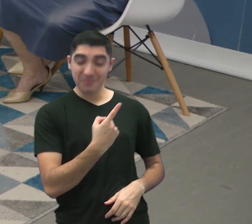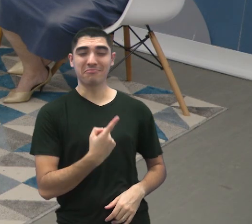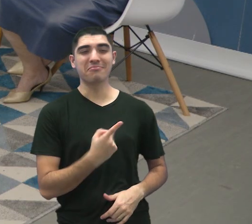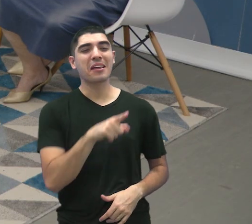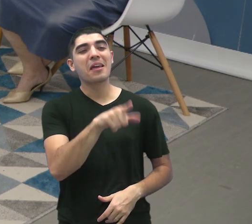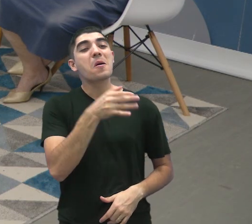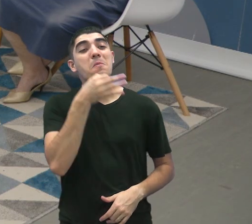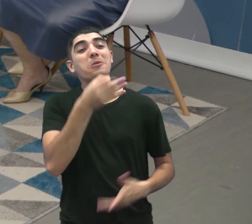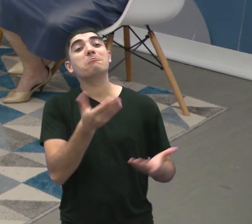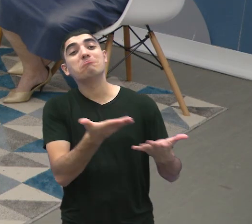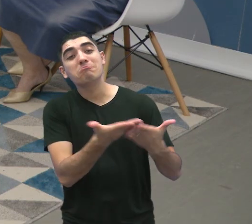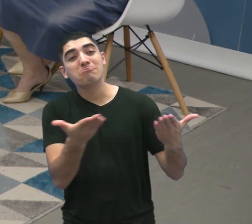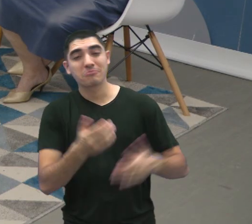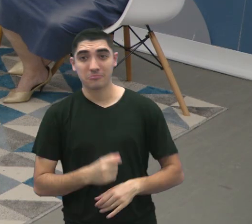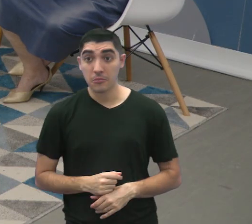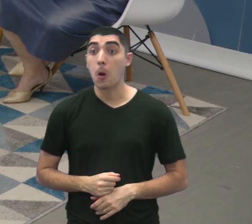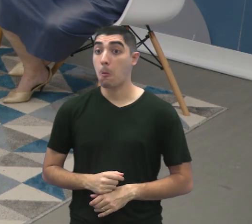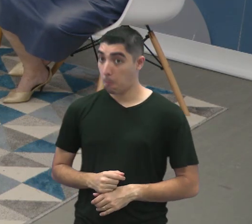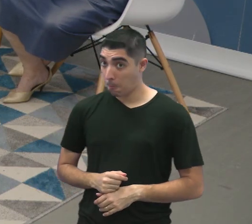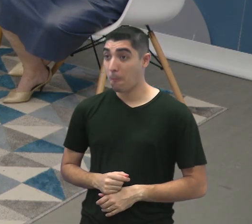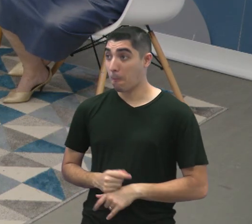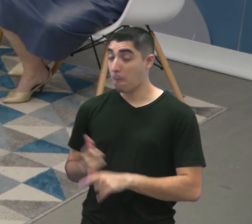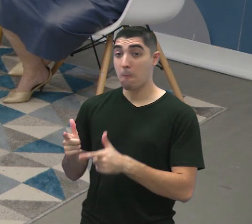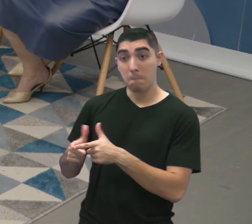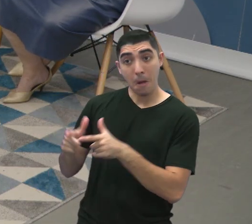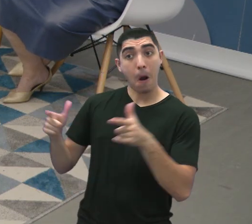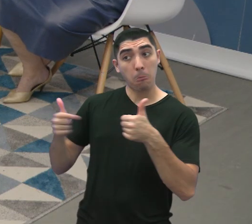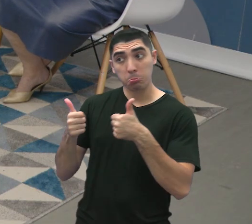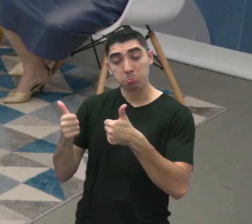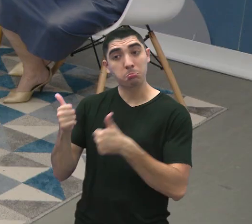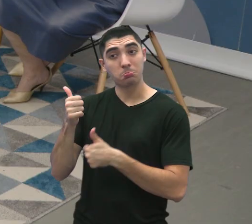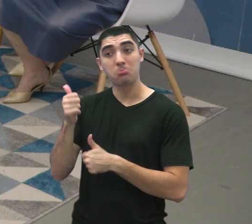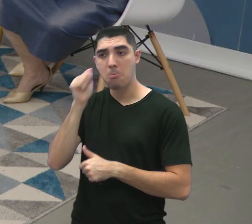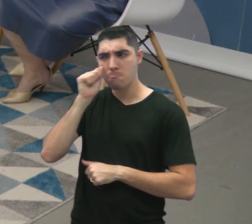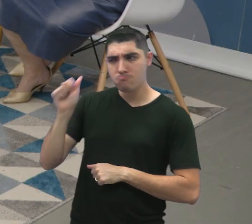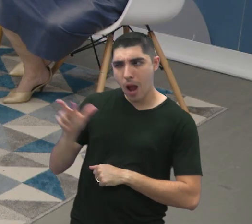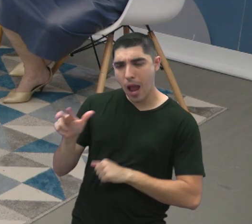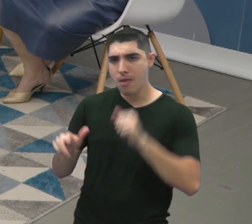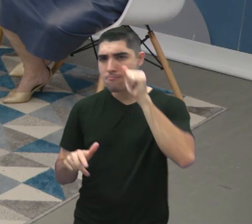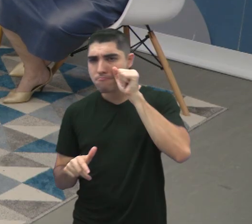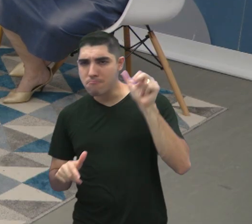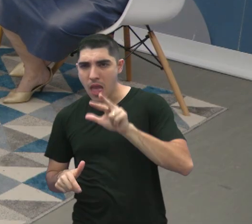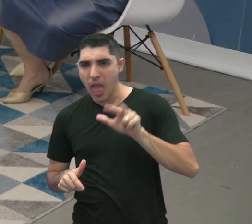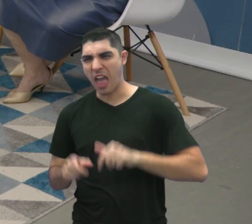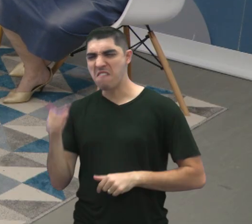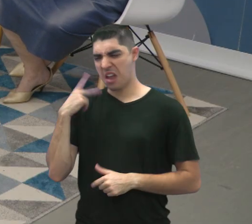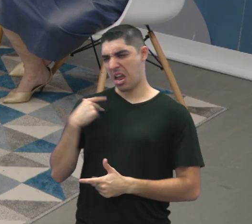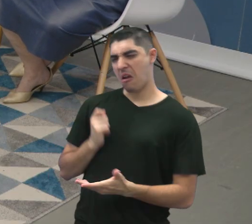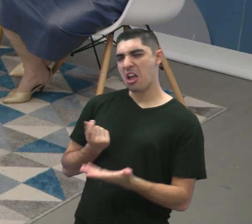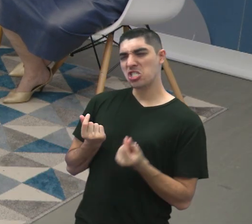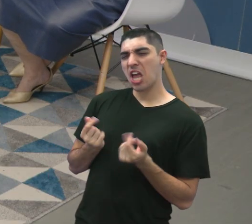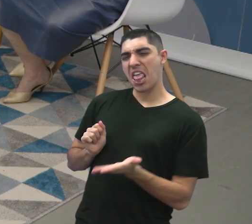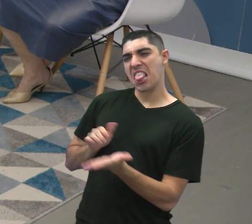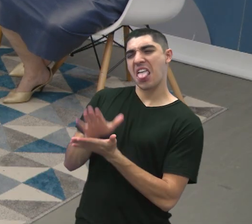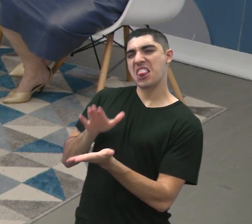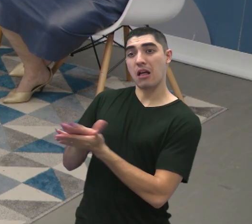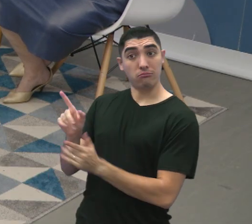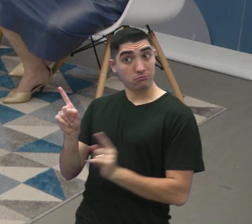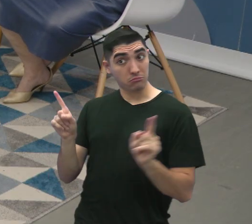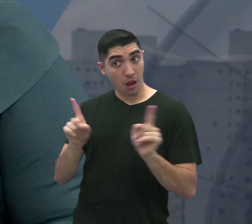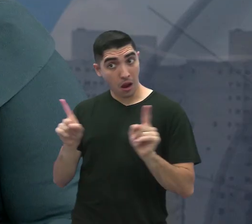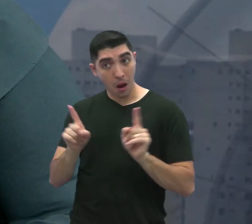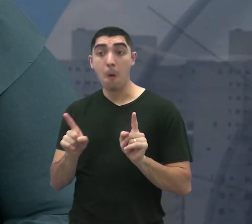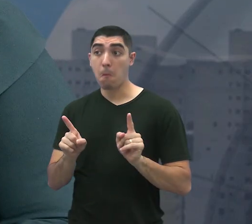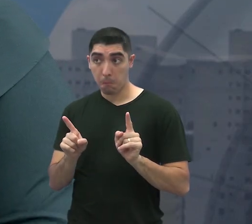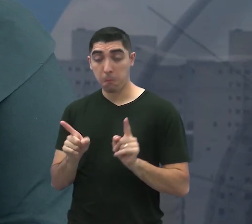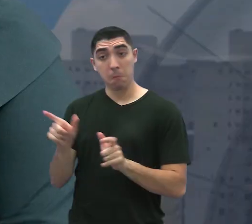aí do povo na rua? Pareceram bem comedidos, né? Ninguém está dizendo aqui que vai gastar efetivamente.